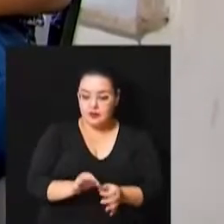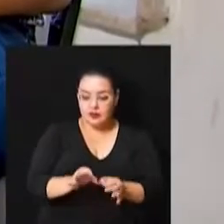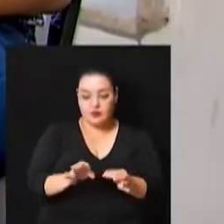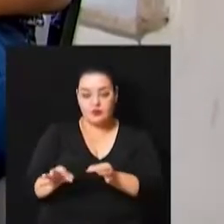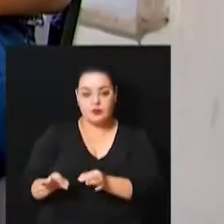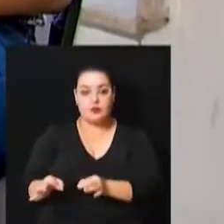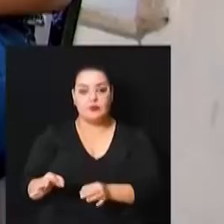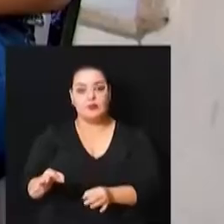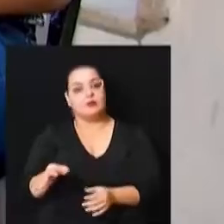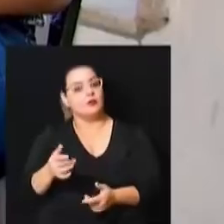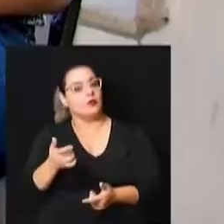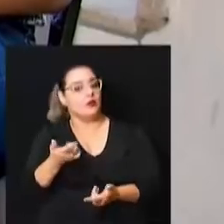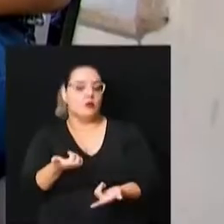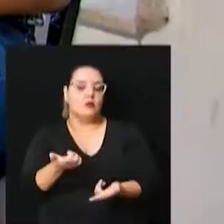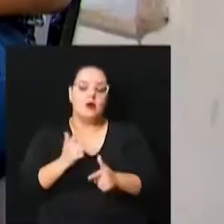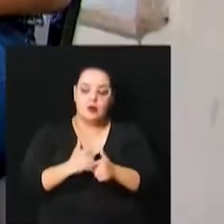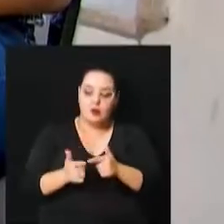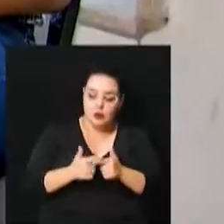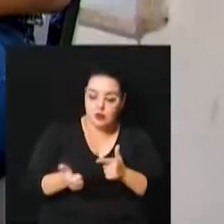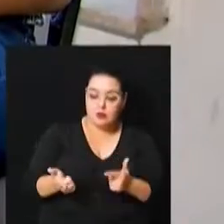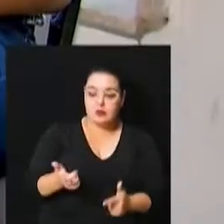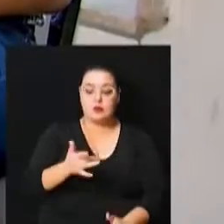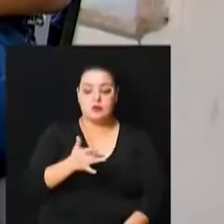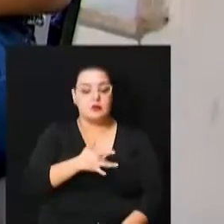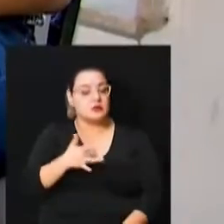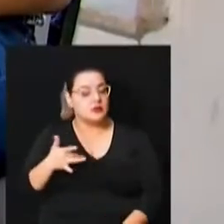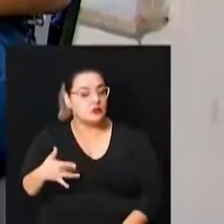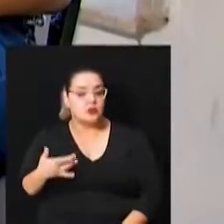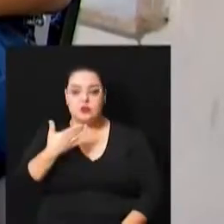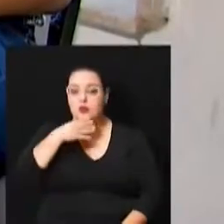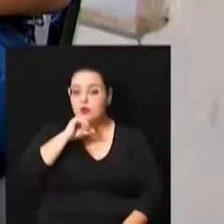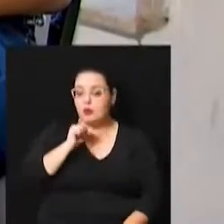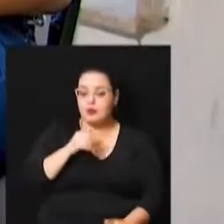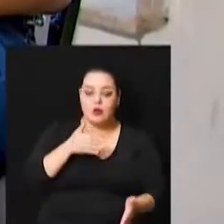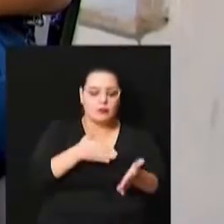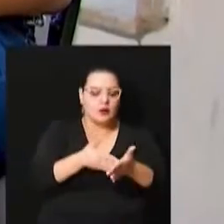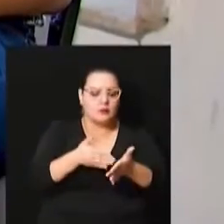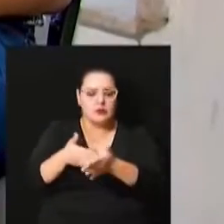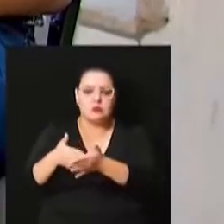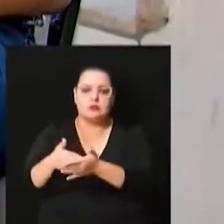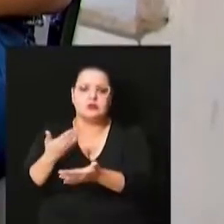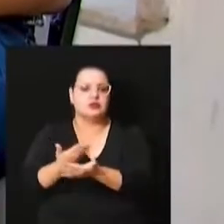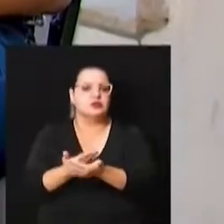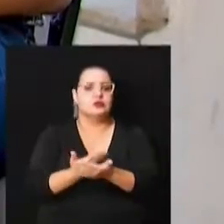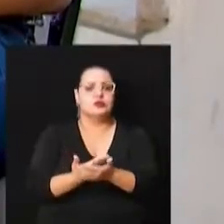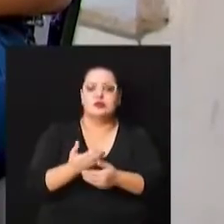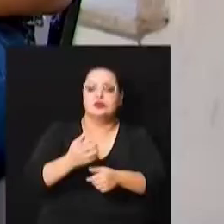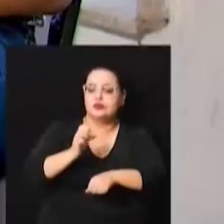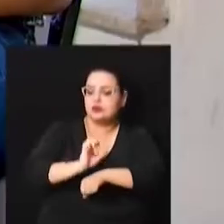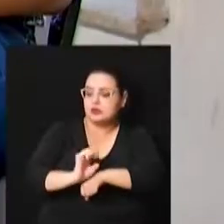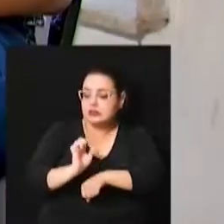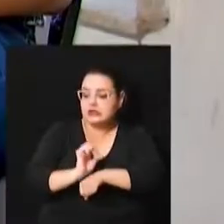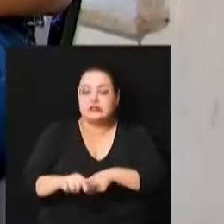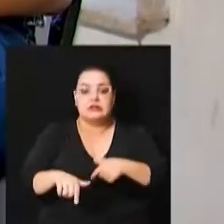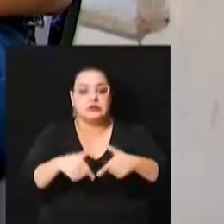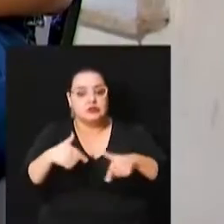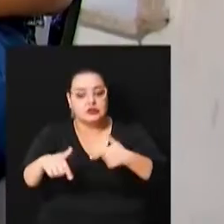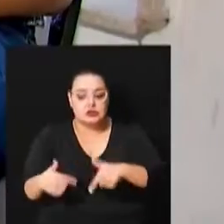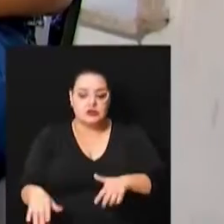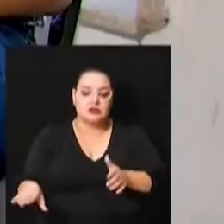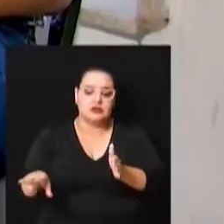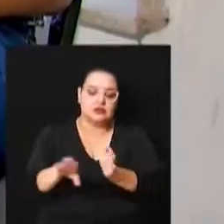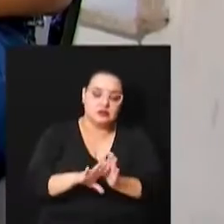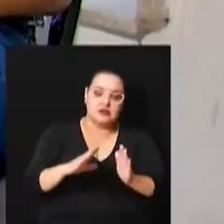o problema de saúde que teve seu pai, todos os obstáculos que você teve, não é, para estudar, para fazer estágio, enfim, para